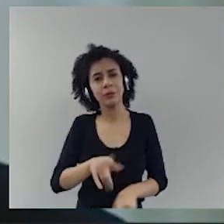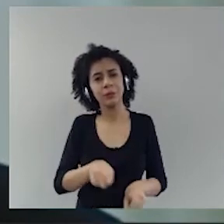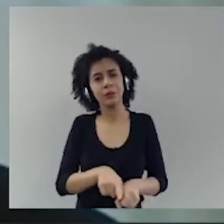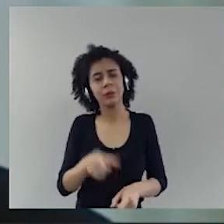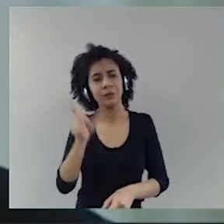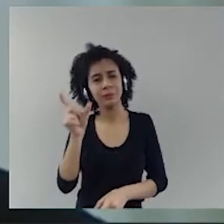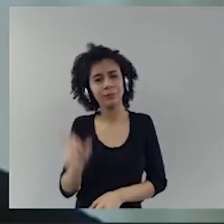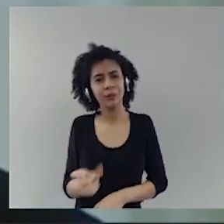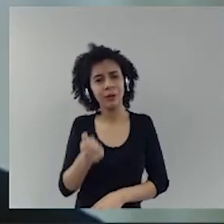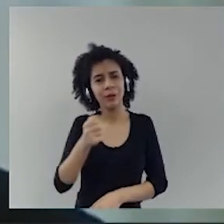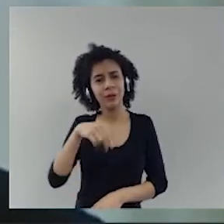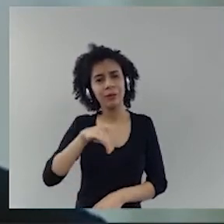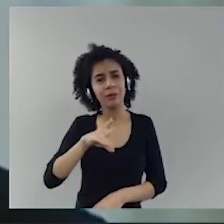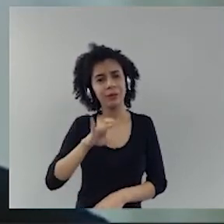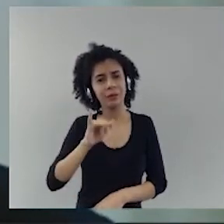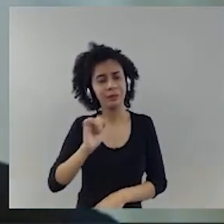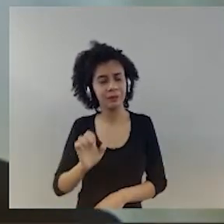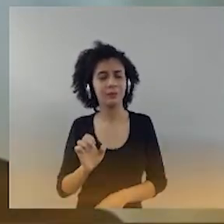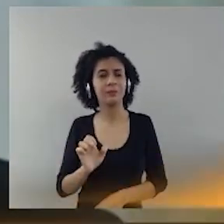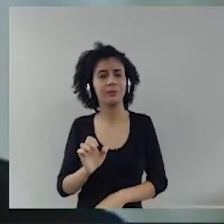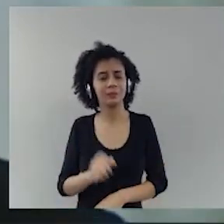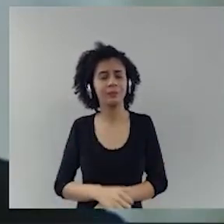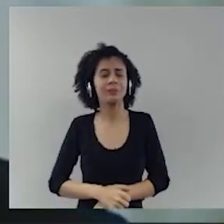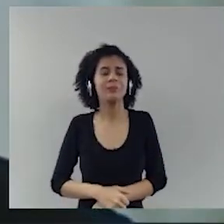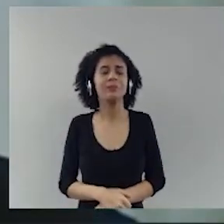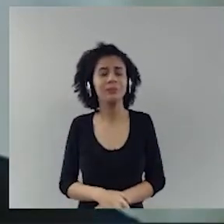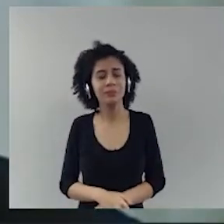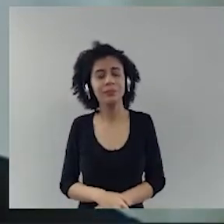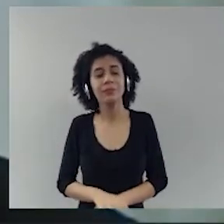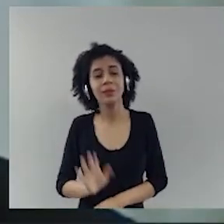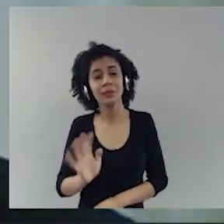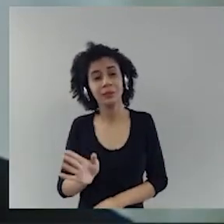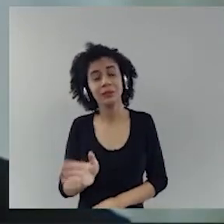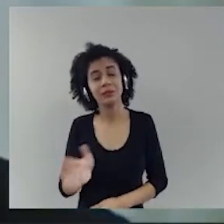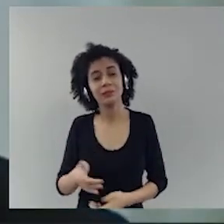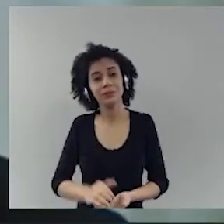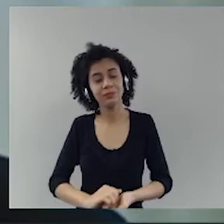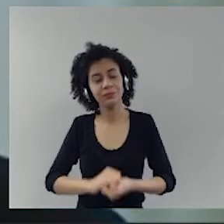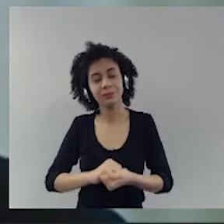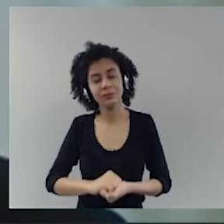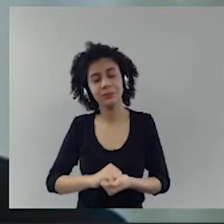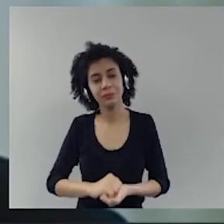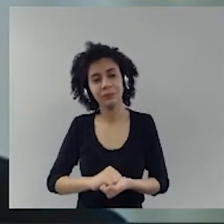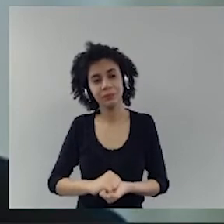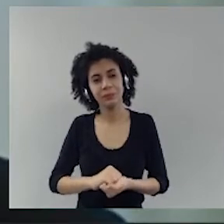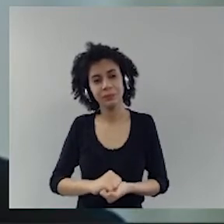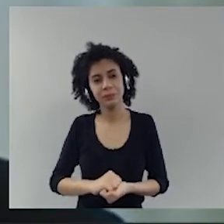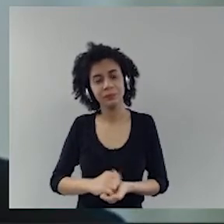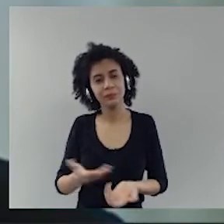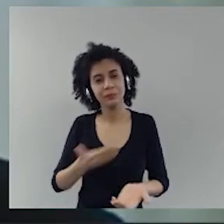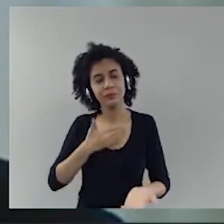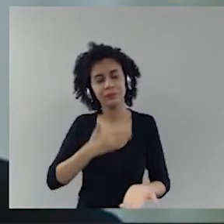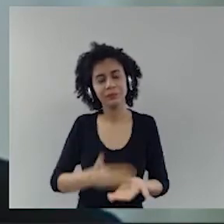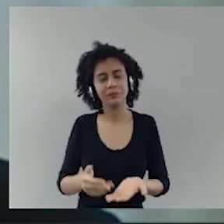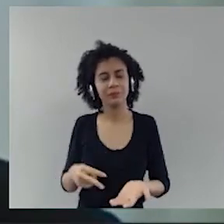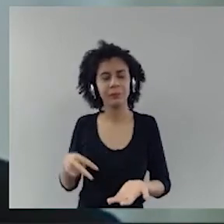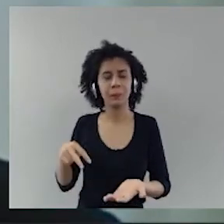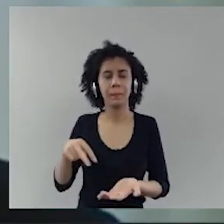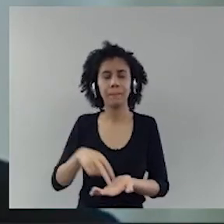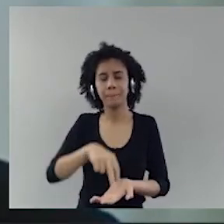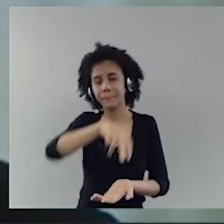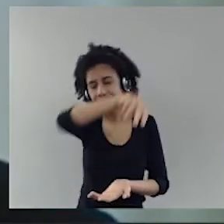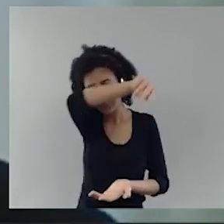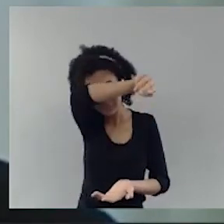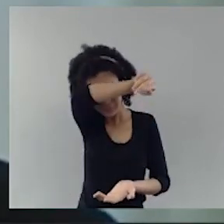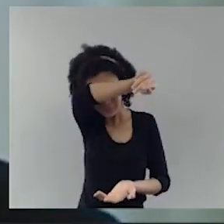pessoa do dr andrey cavalcante já e de pronto cumprimentado pela iniciativa de realizar